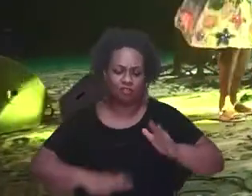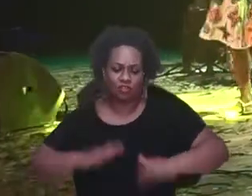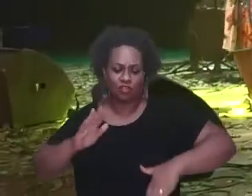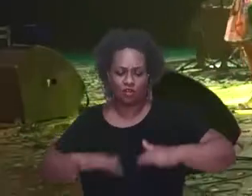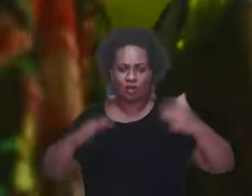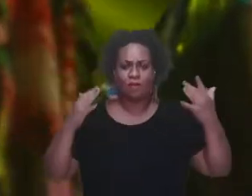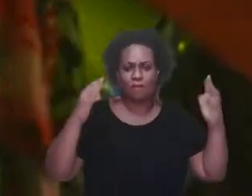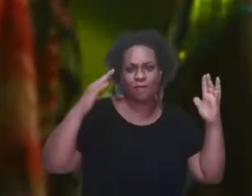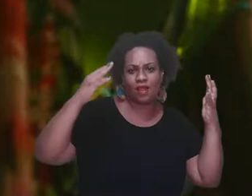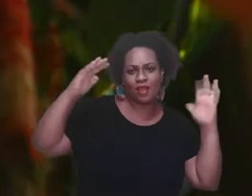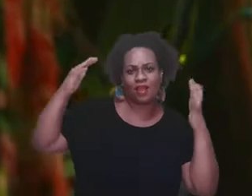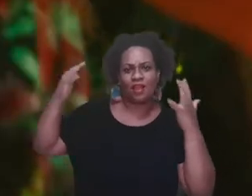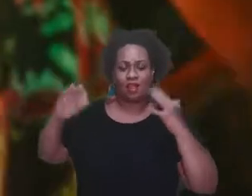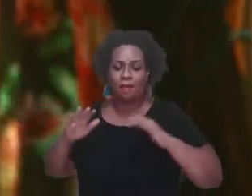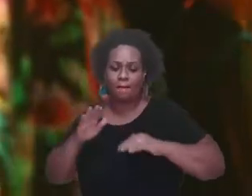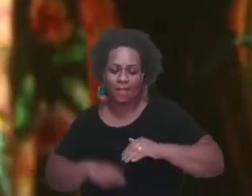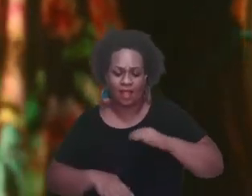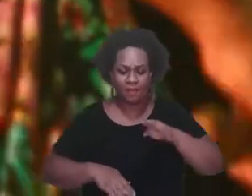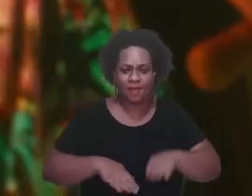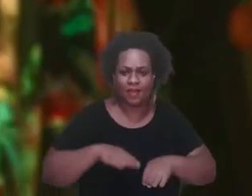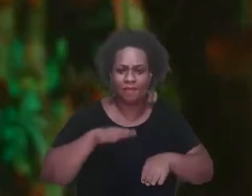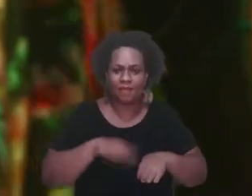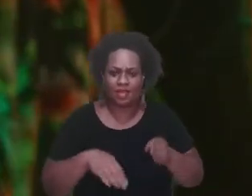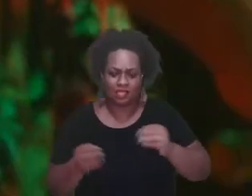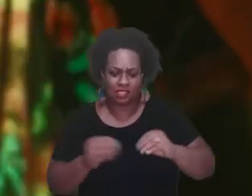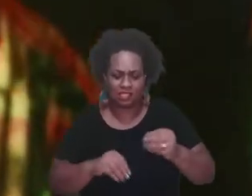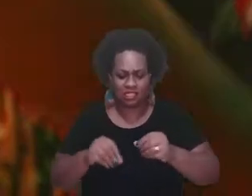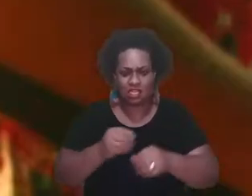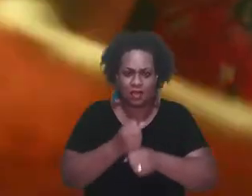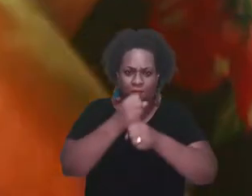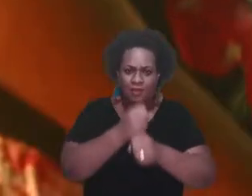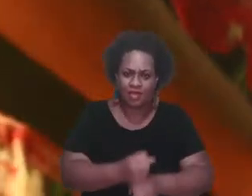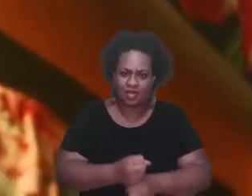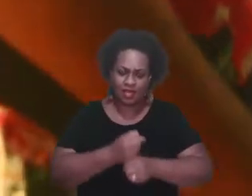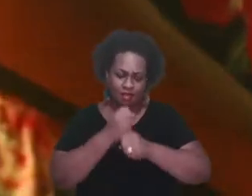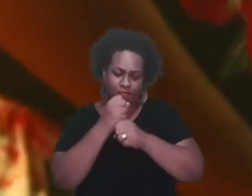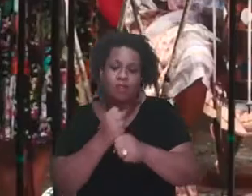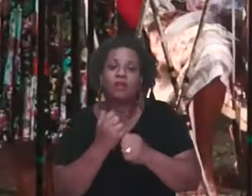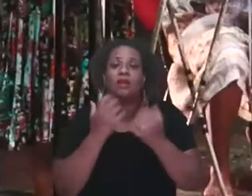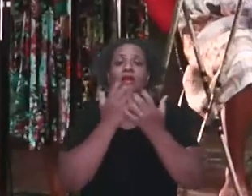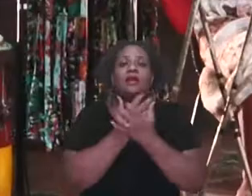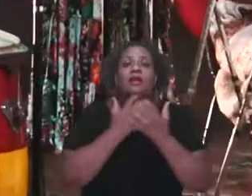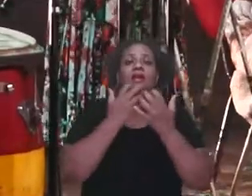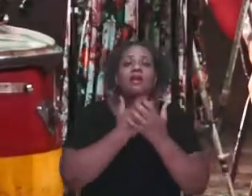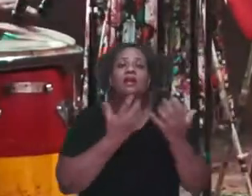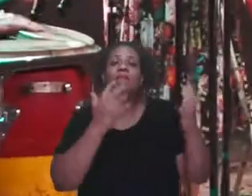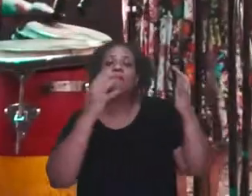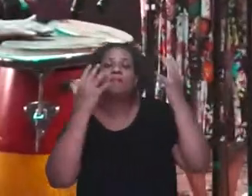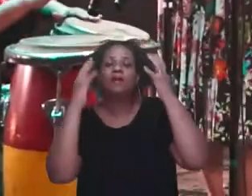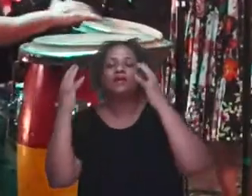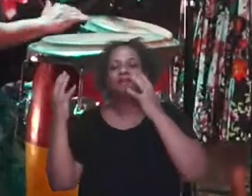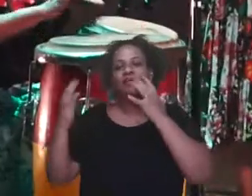na palma da mão avisou Império segundo limão então vou